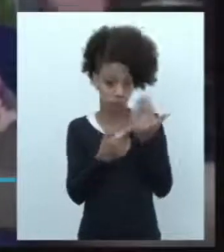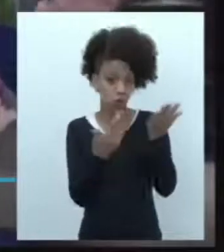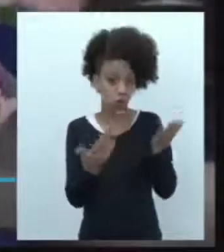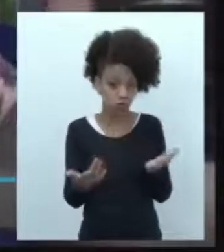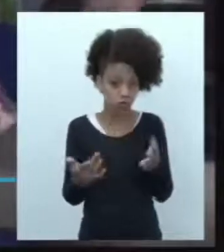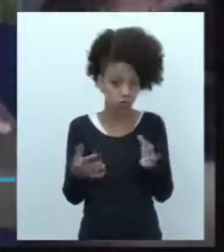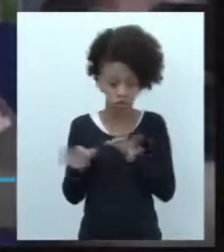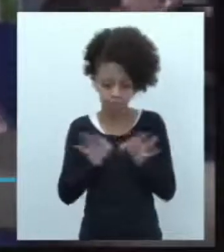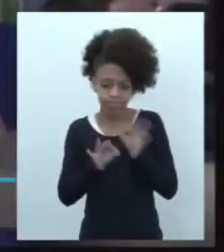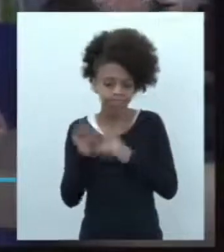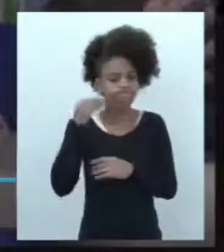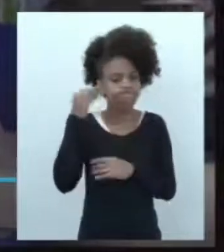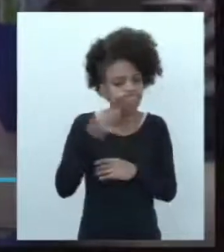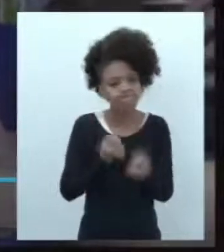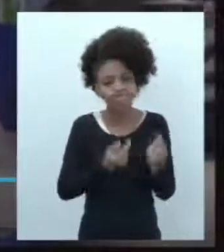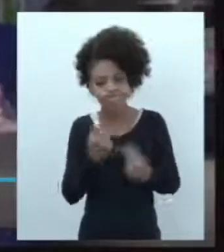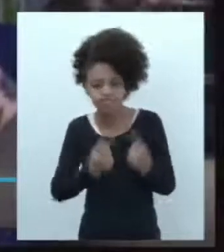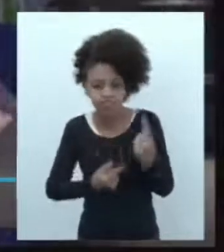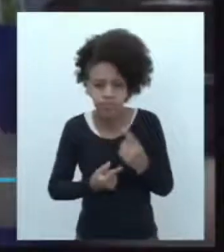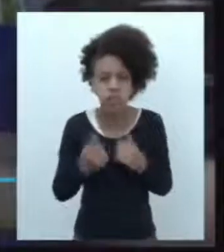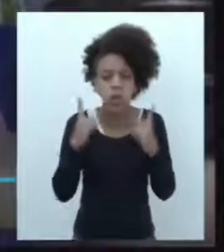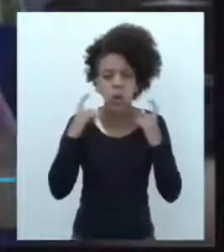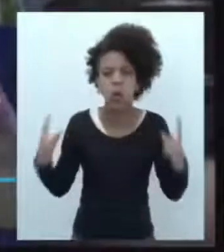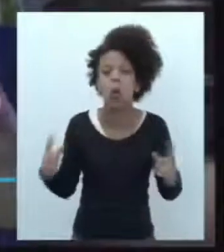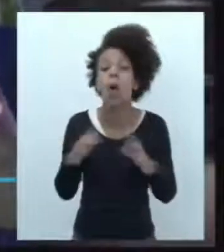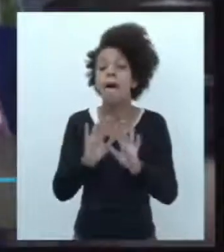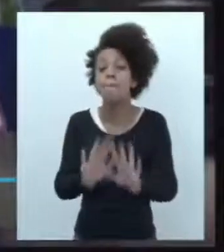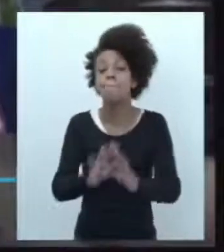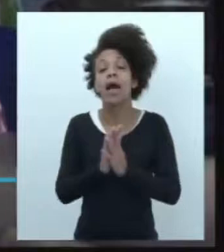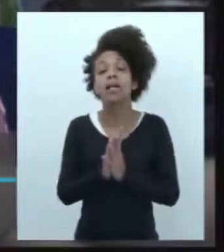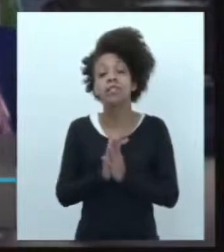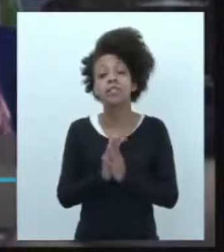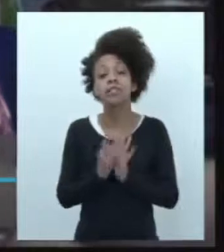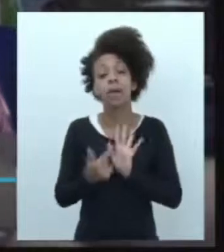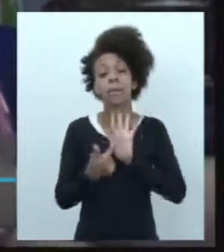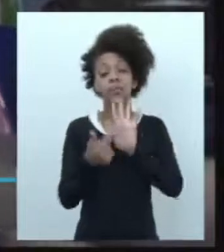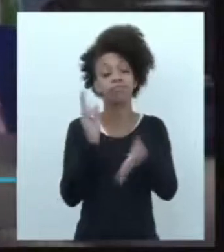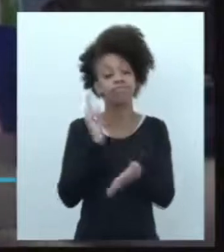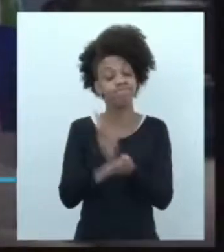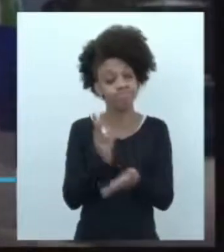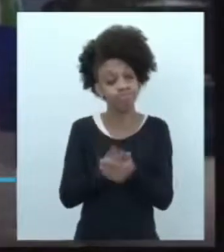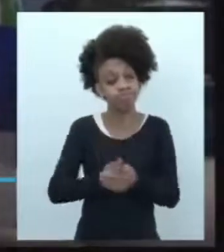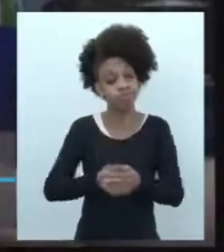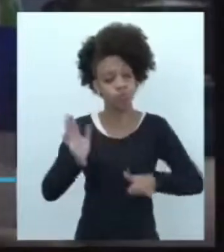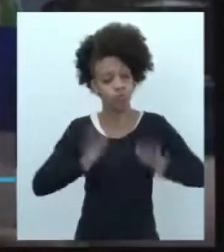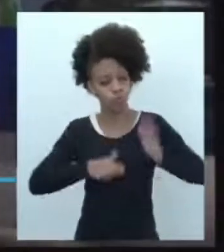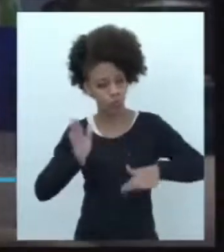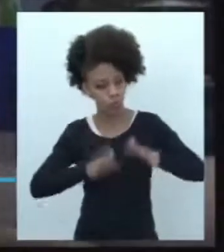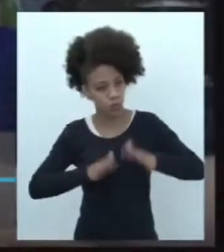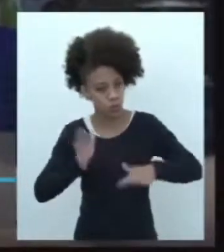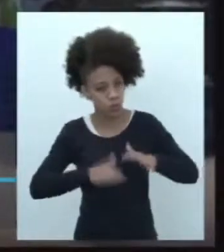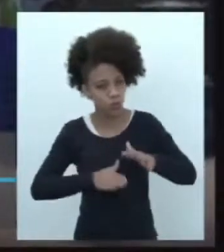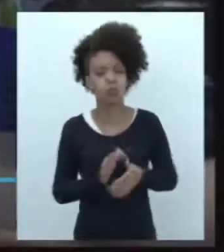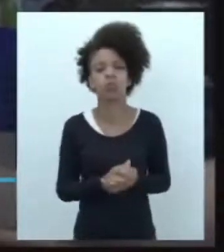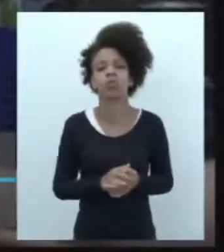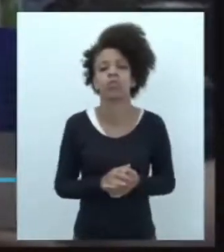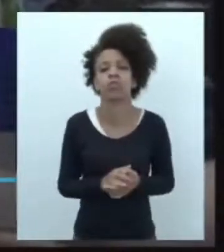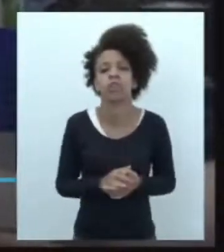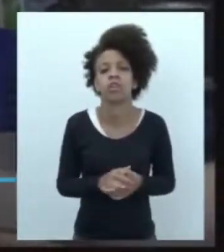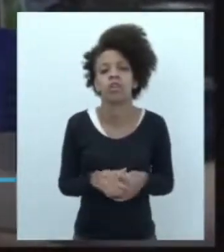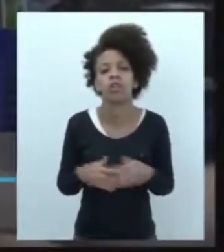né, fazendo alguns experimentos em termos de sonoridade, mas trazendo sempre o tambor, né, como